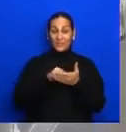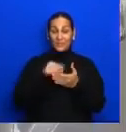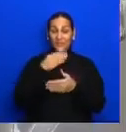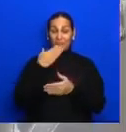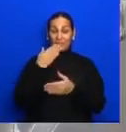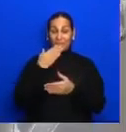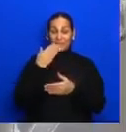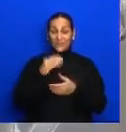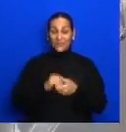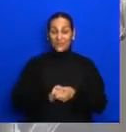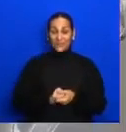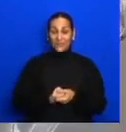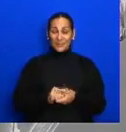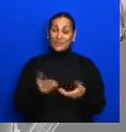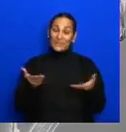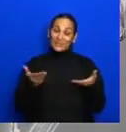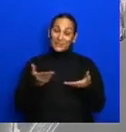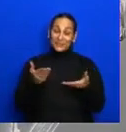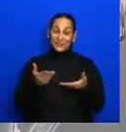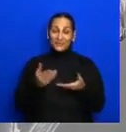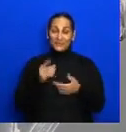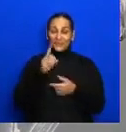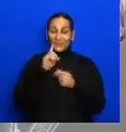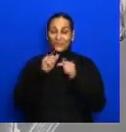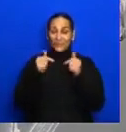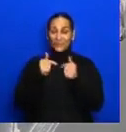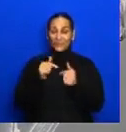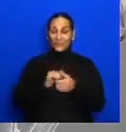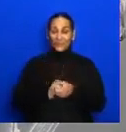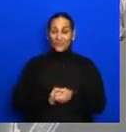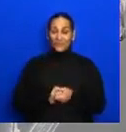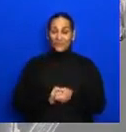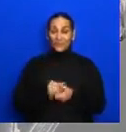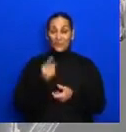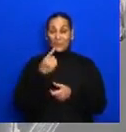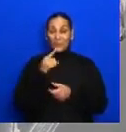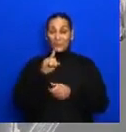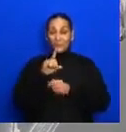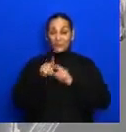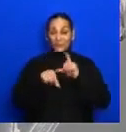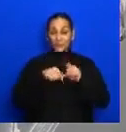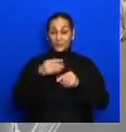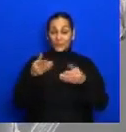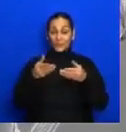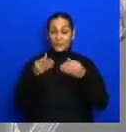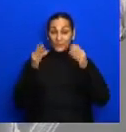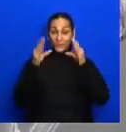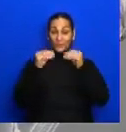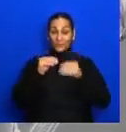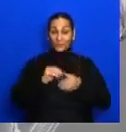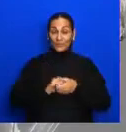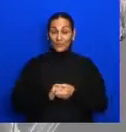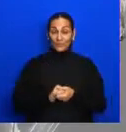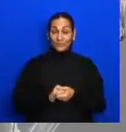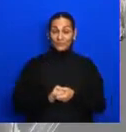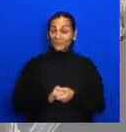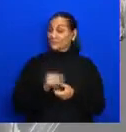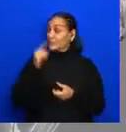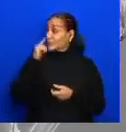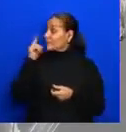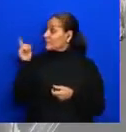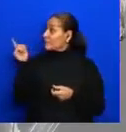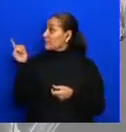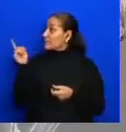Loto Fácil e agora Dia de Sorte, o último sorteio da noite. Estamos